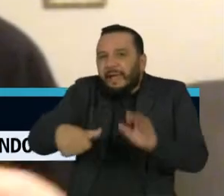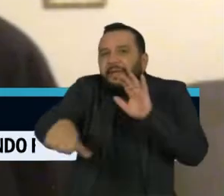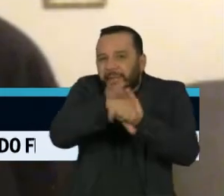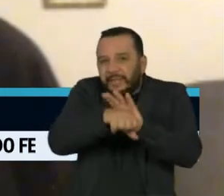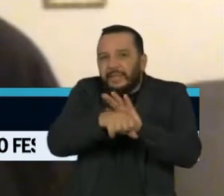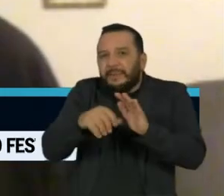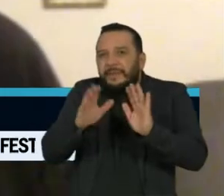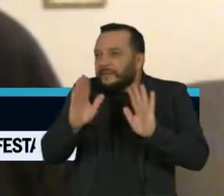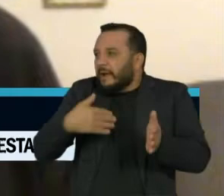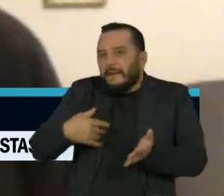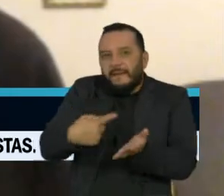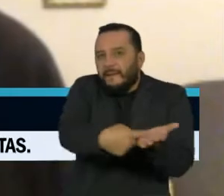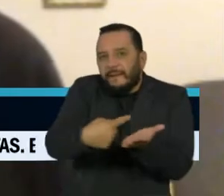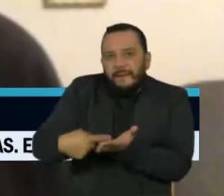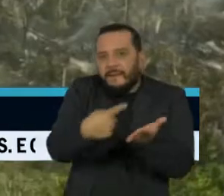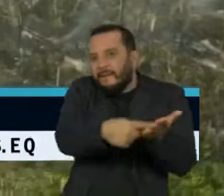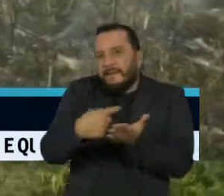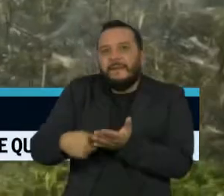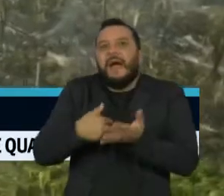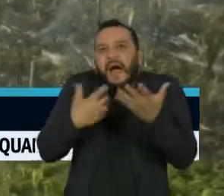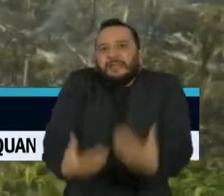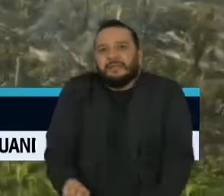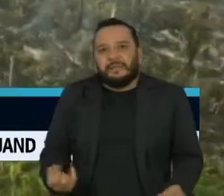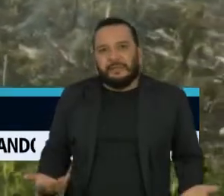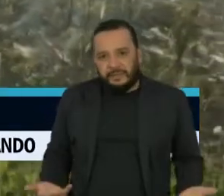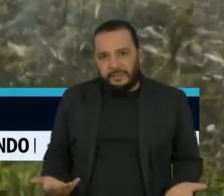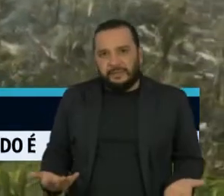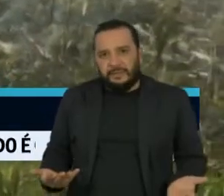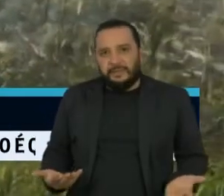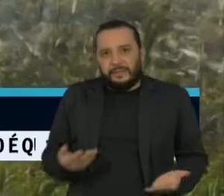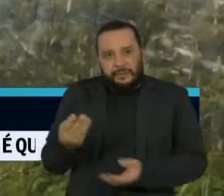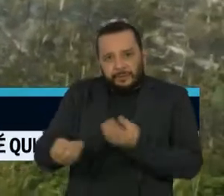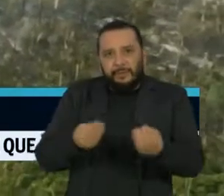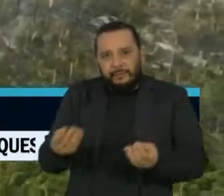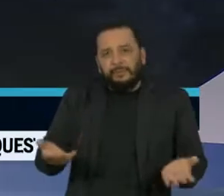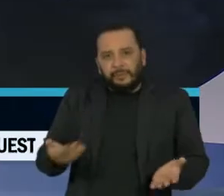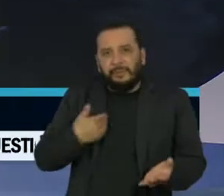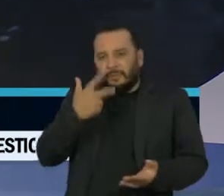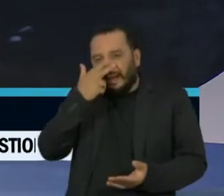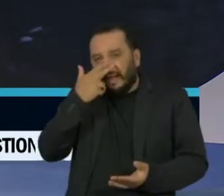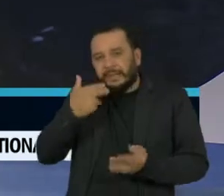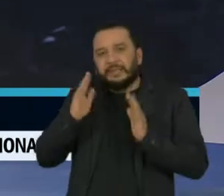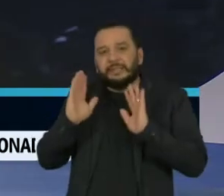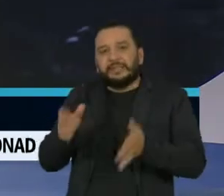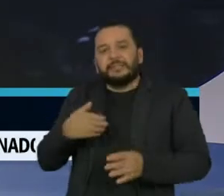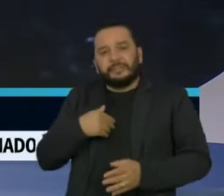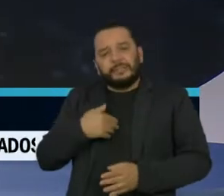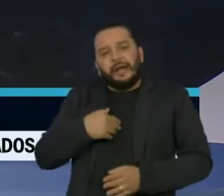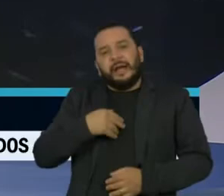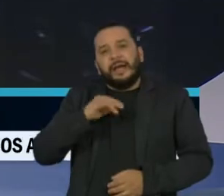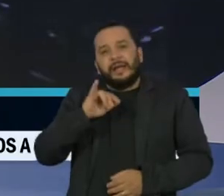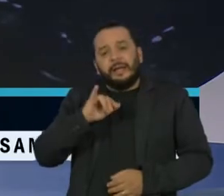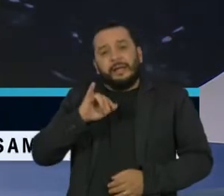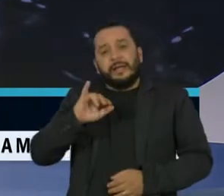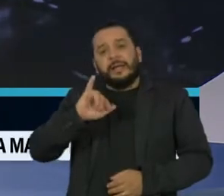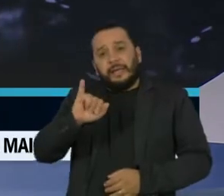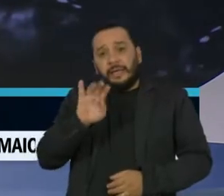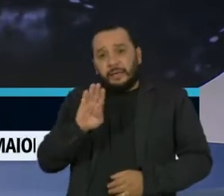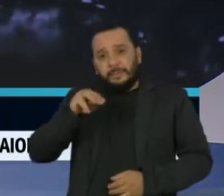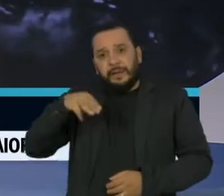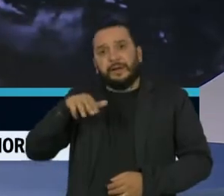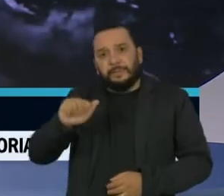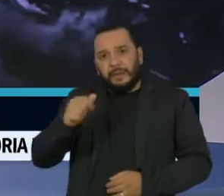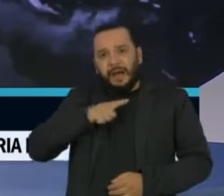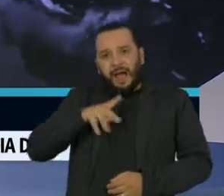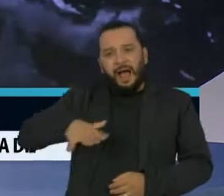estava indicando que o Ibama não mais tivesse atuação nessas áreas. Nós entramos em contato com o Ministério do